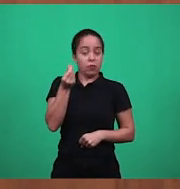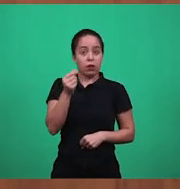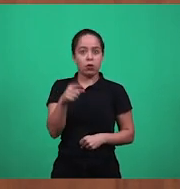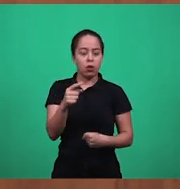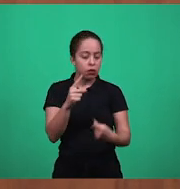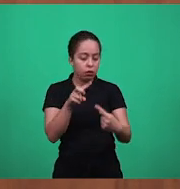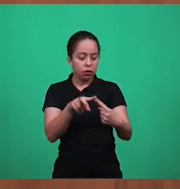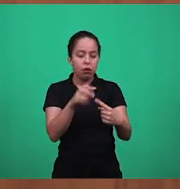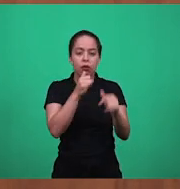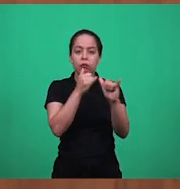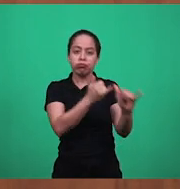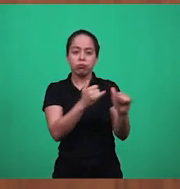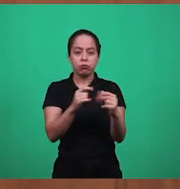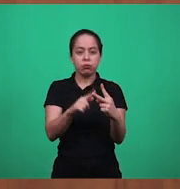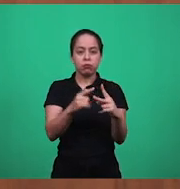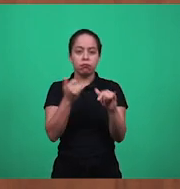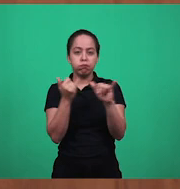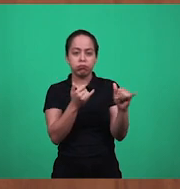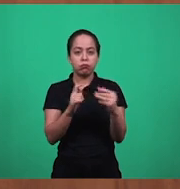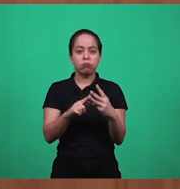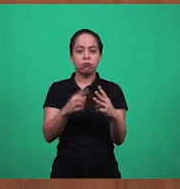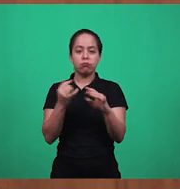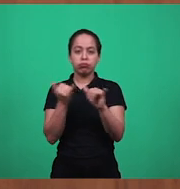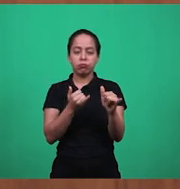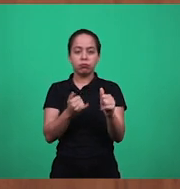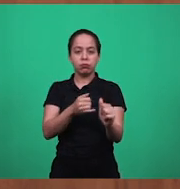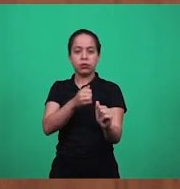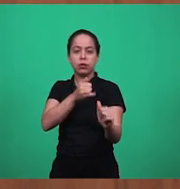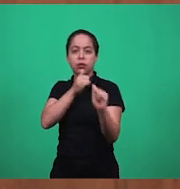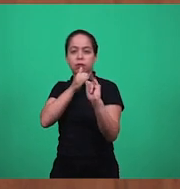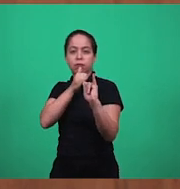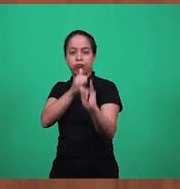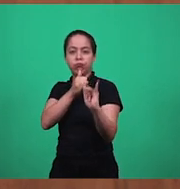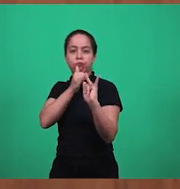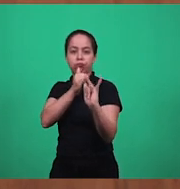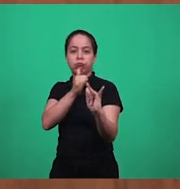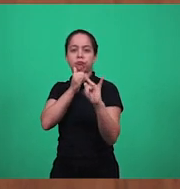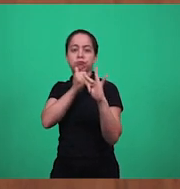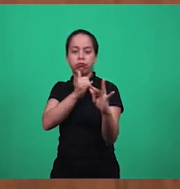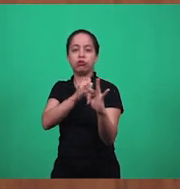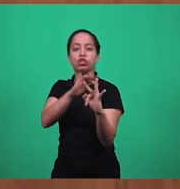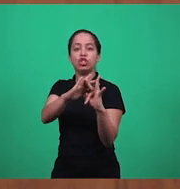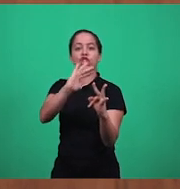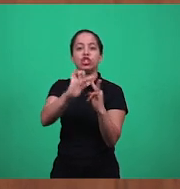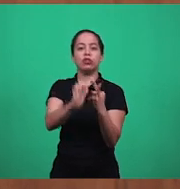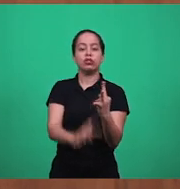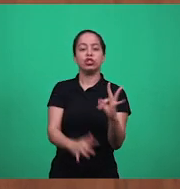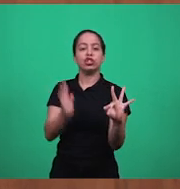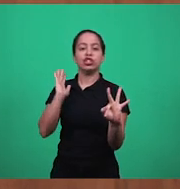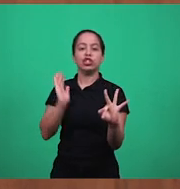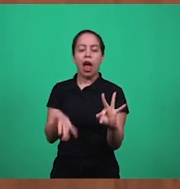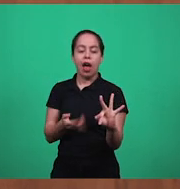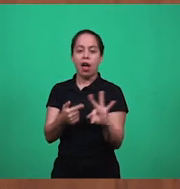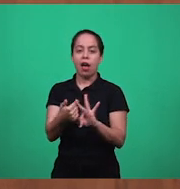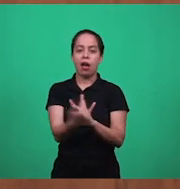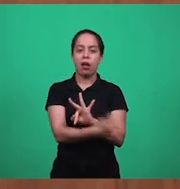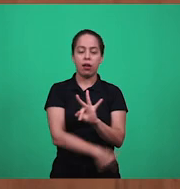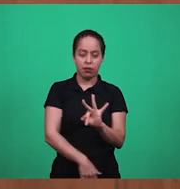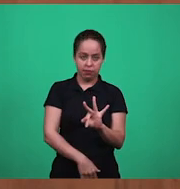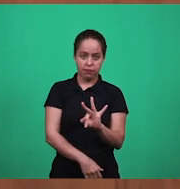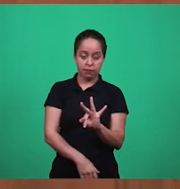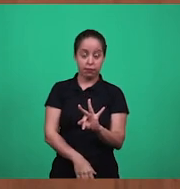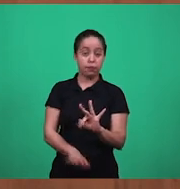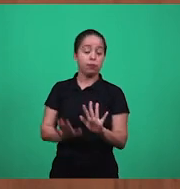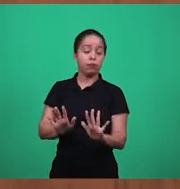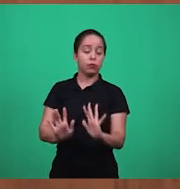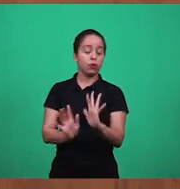na consequência do toque destas trombetas sobre a natureza. Mas Jesus também mostrou para os discípulos